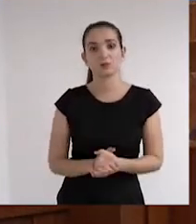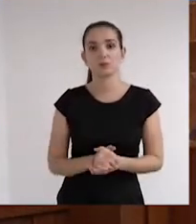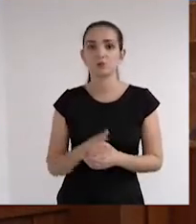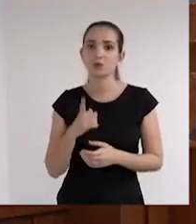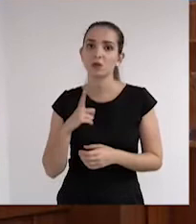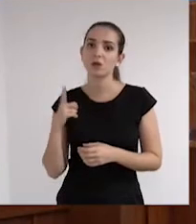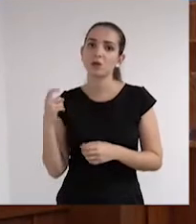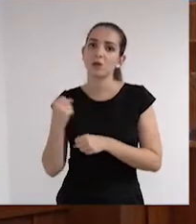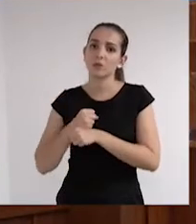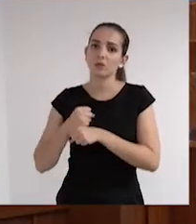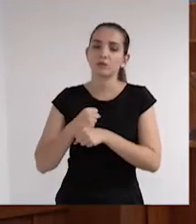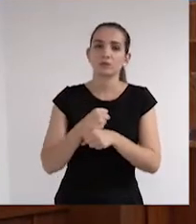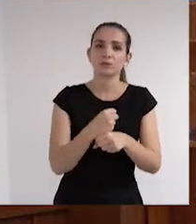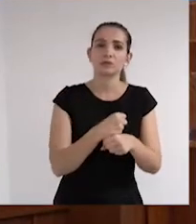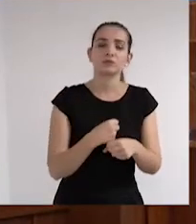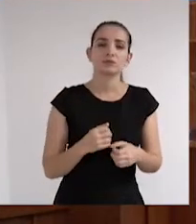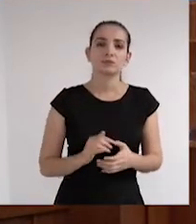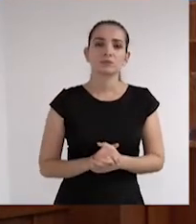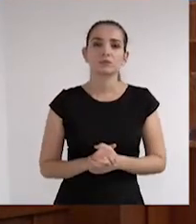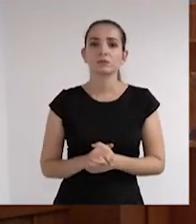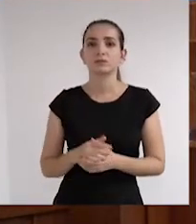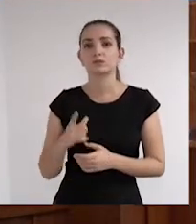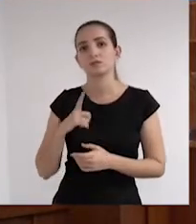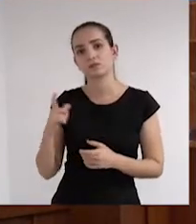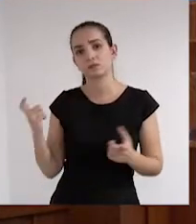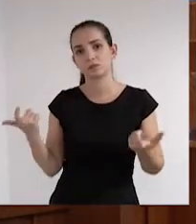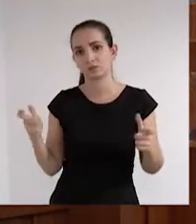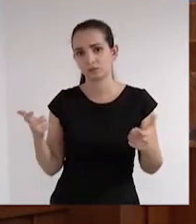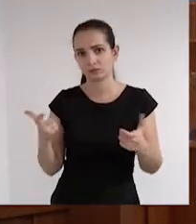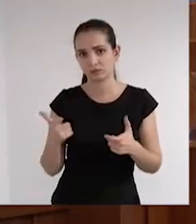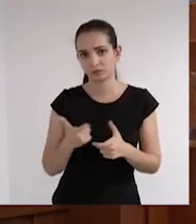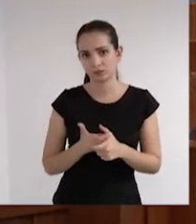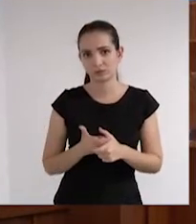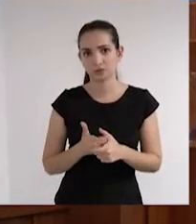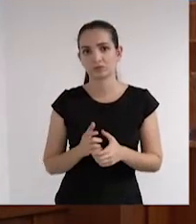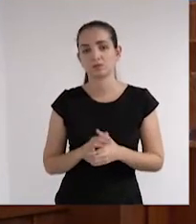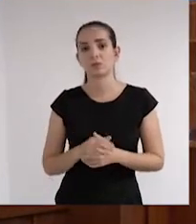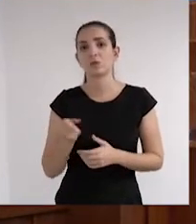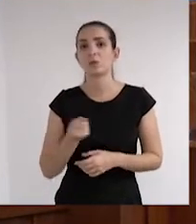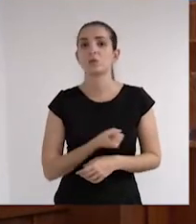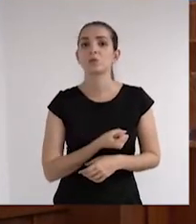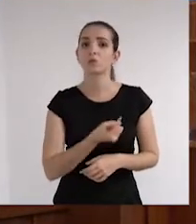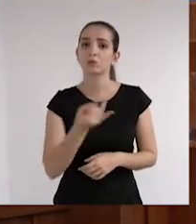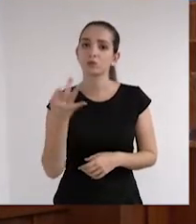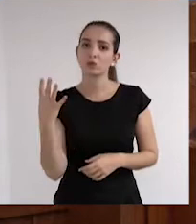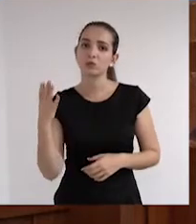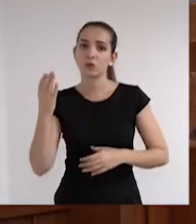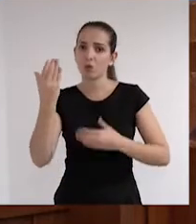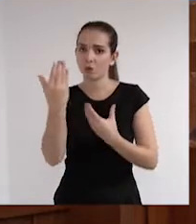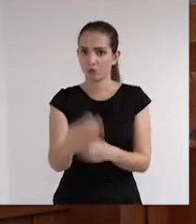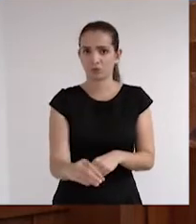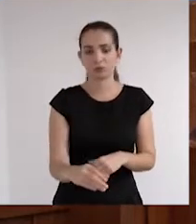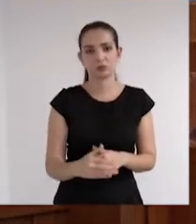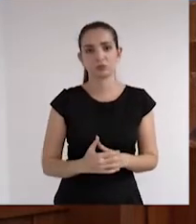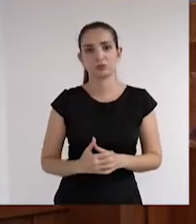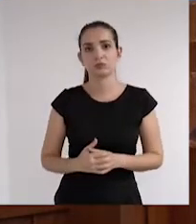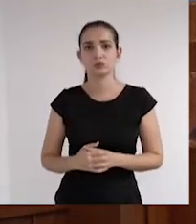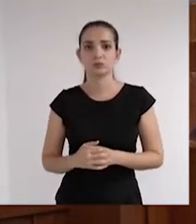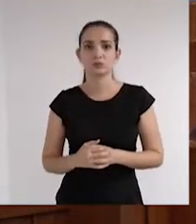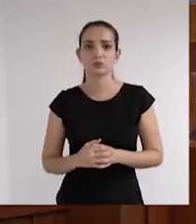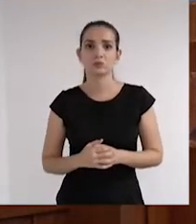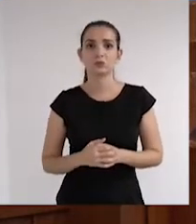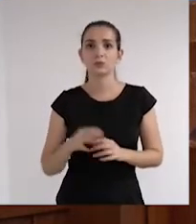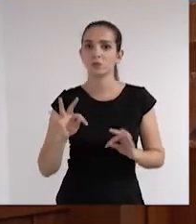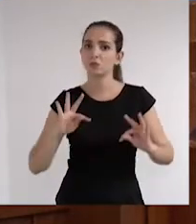ao longo dos últimos anos, diminuindo a quantidade de concursos que realiza